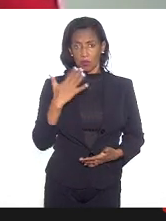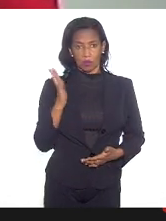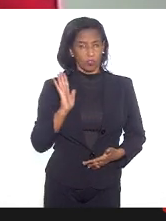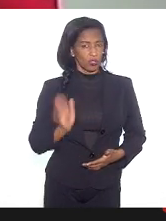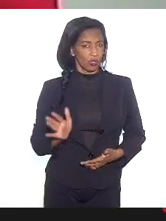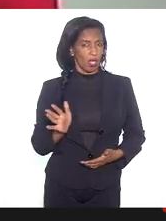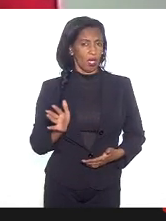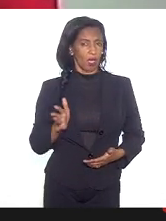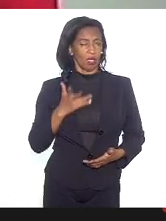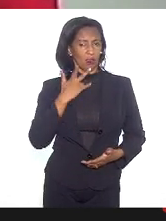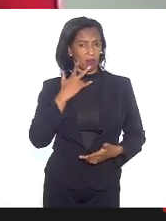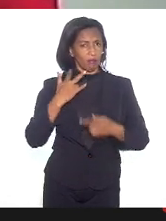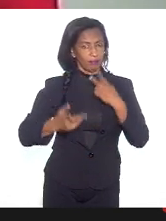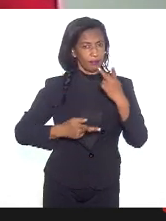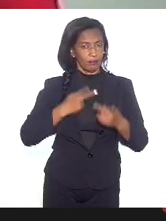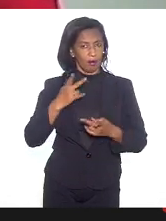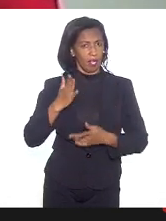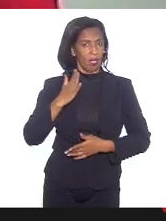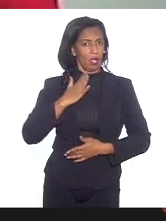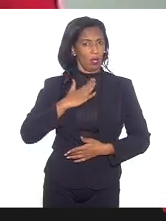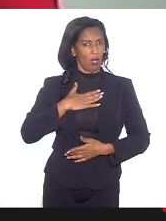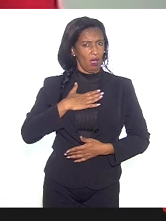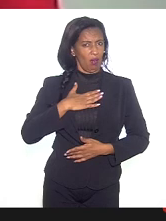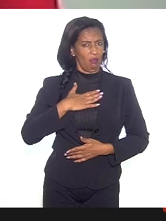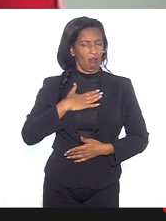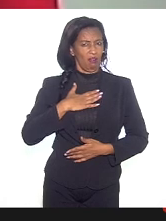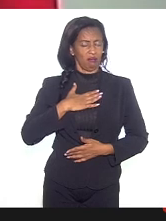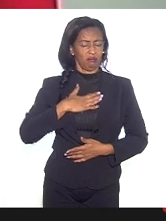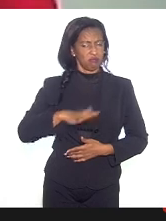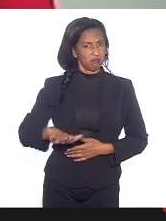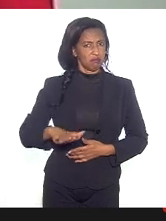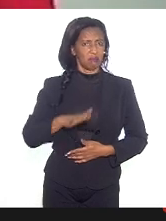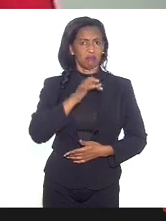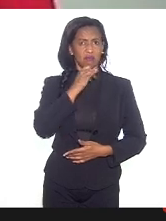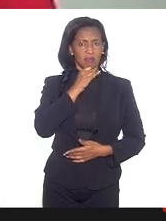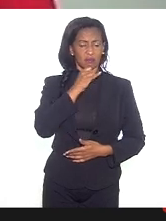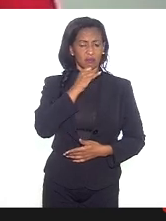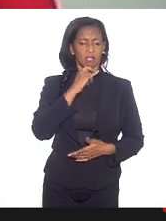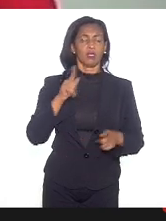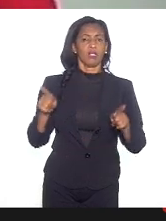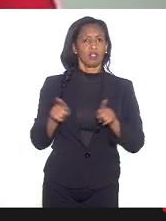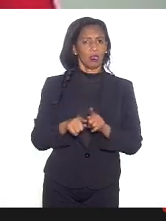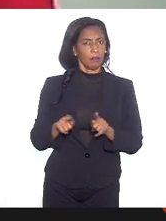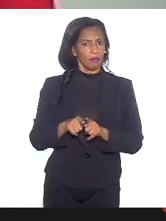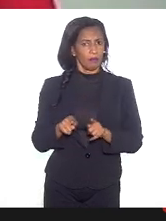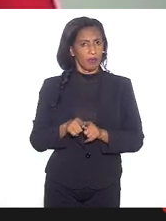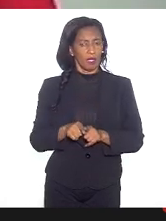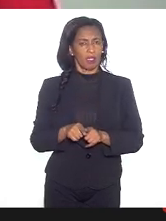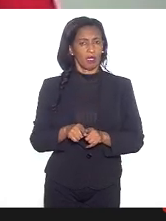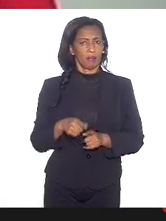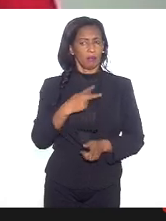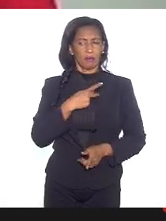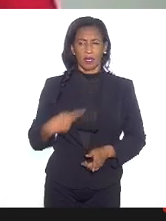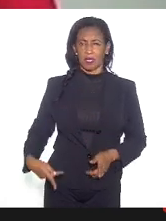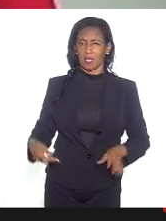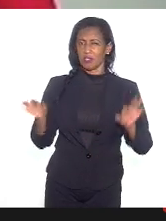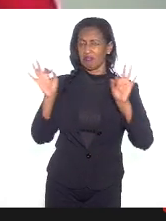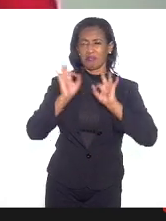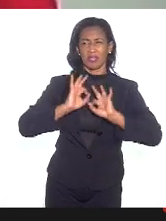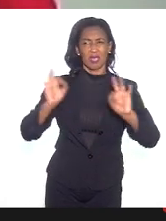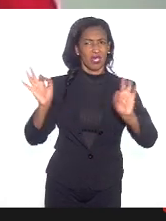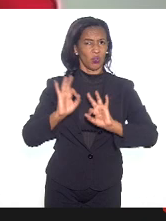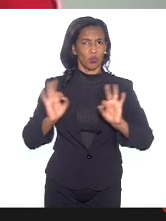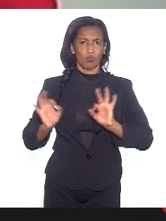aqui registrado o meu descontentamento, quero deixar registrado aqui, presidente, sem nenhum